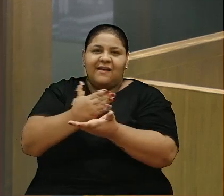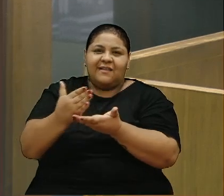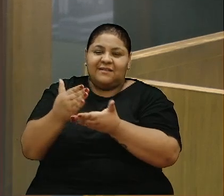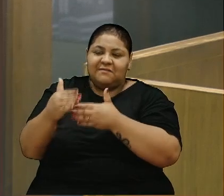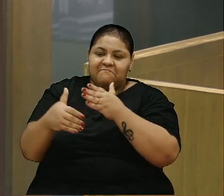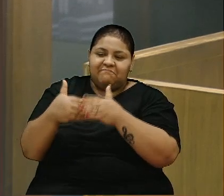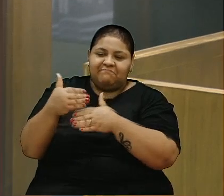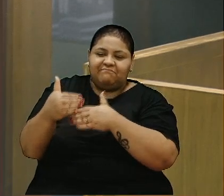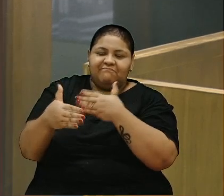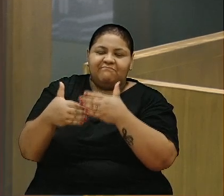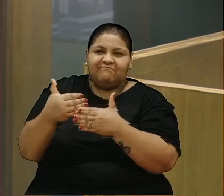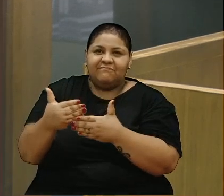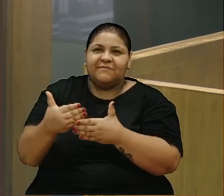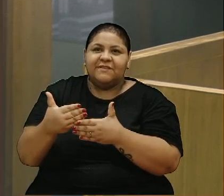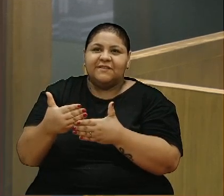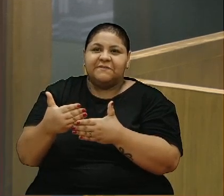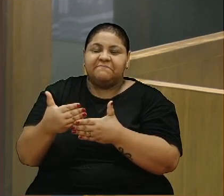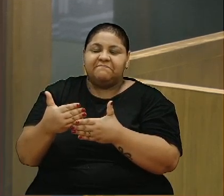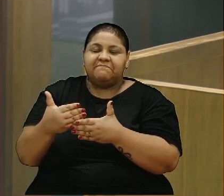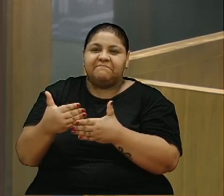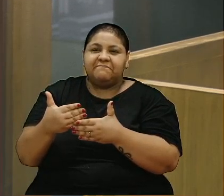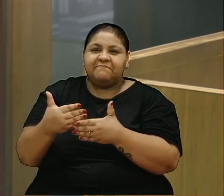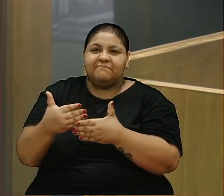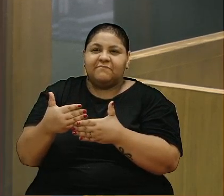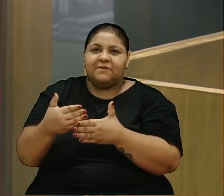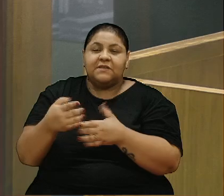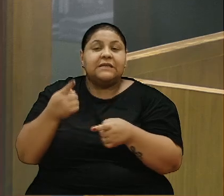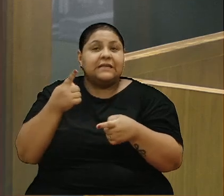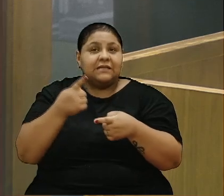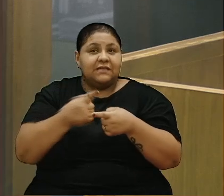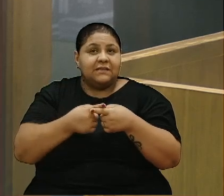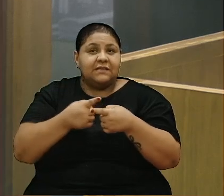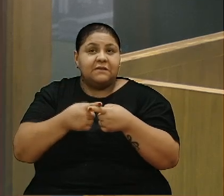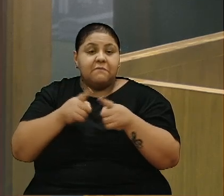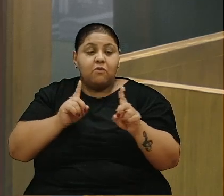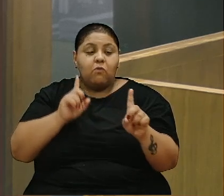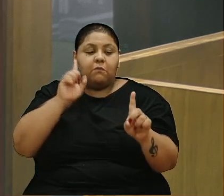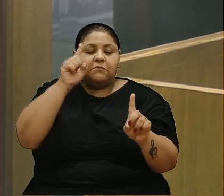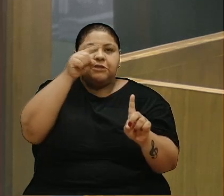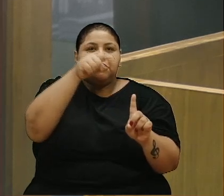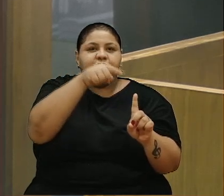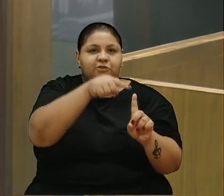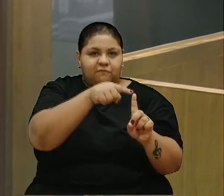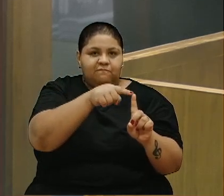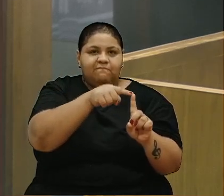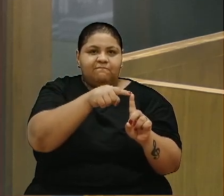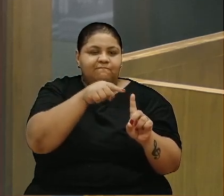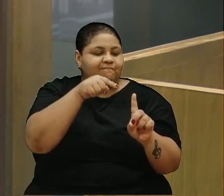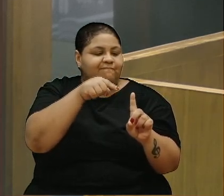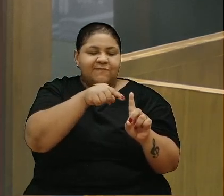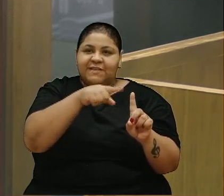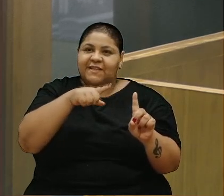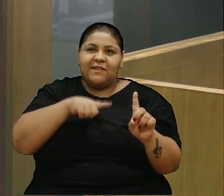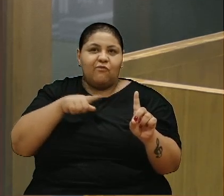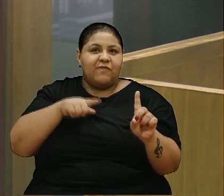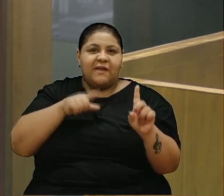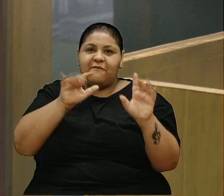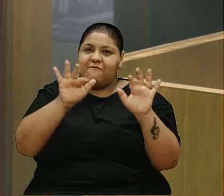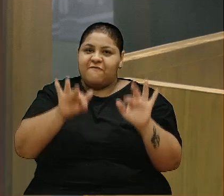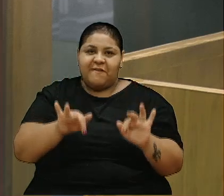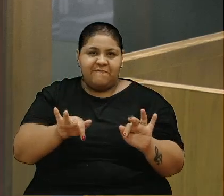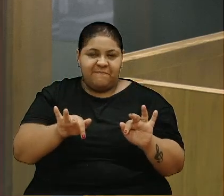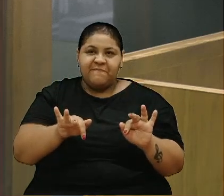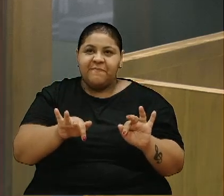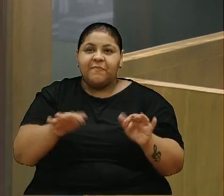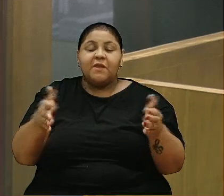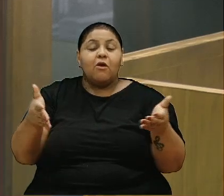caminhada e, por que não dizer, uma missão que não tem fim. Eu